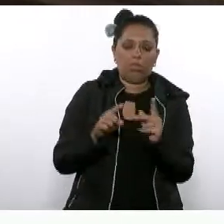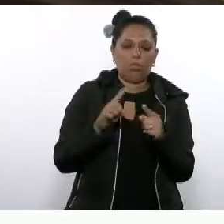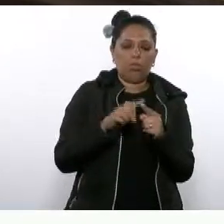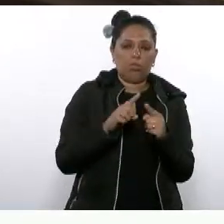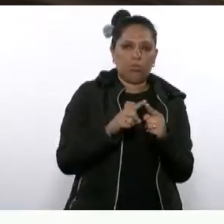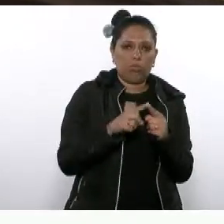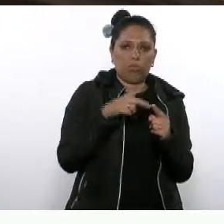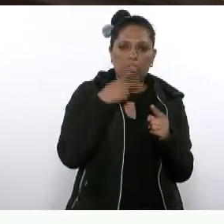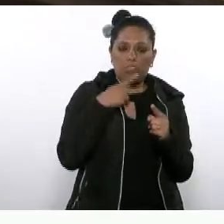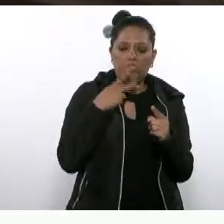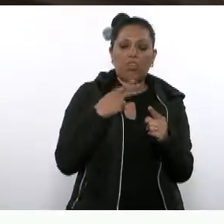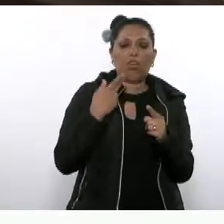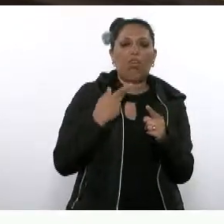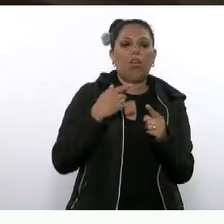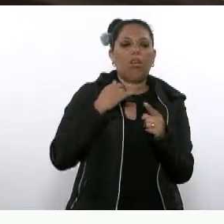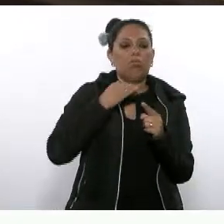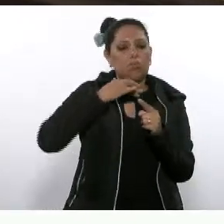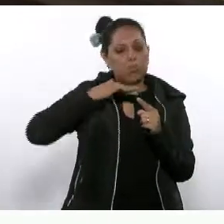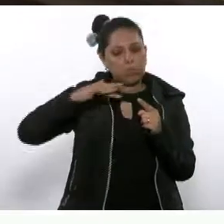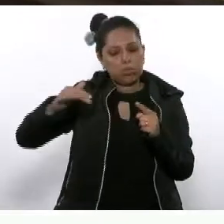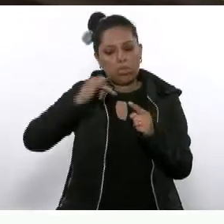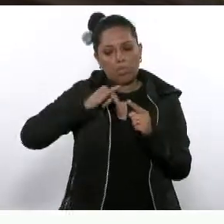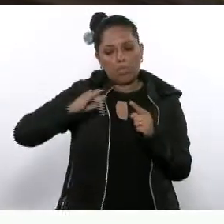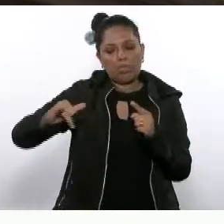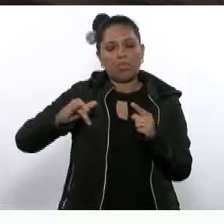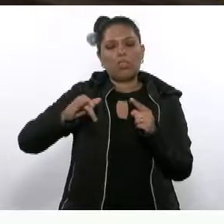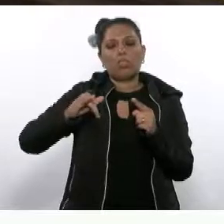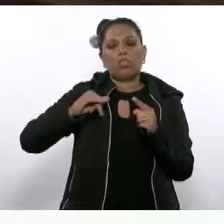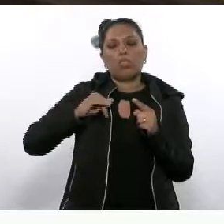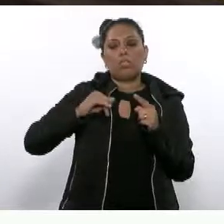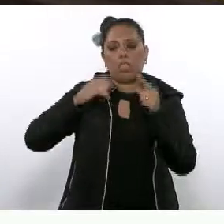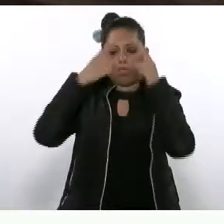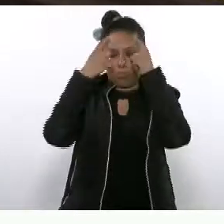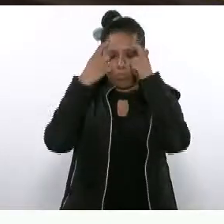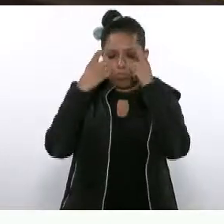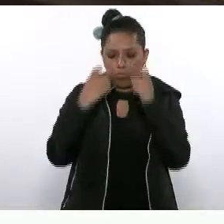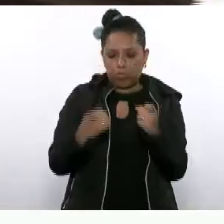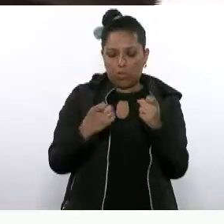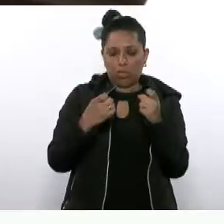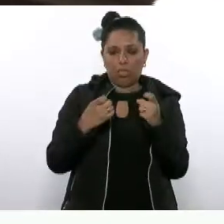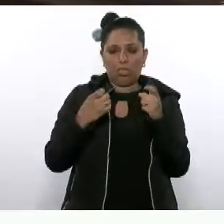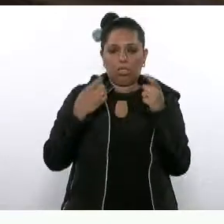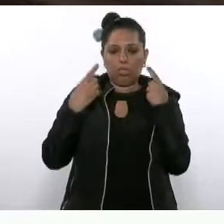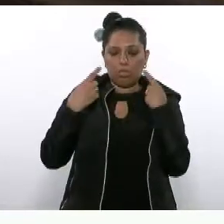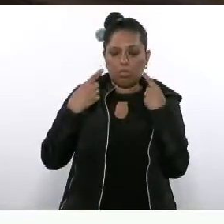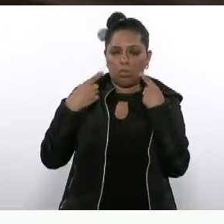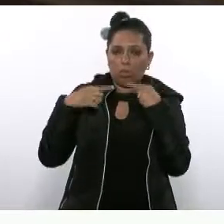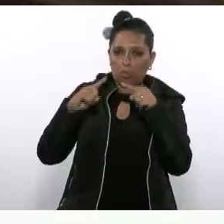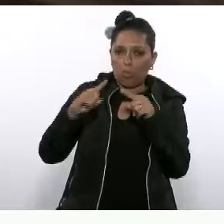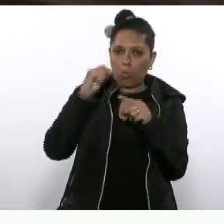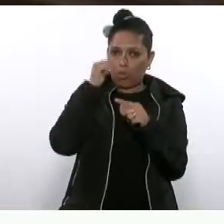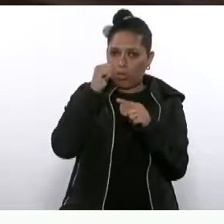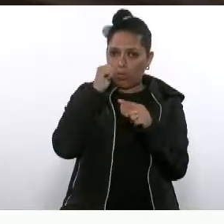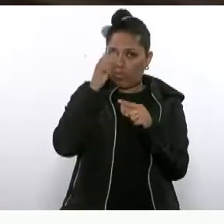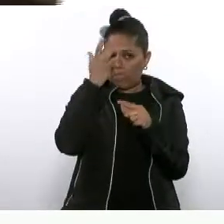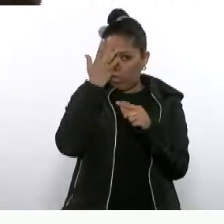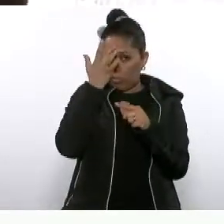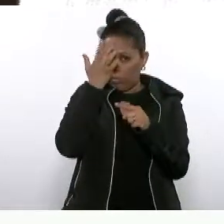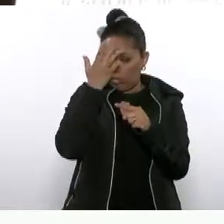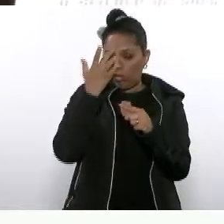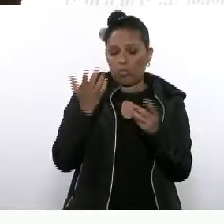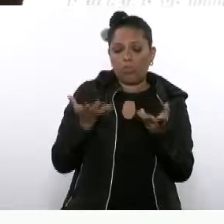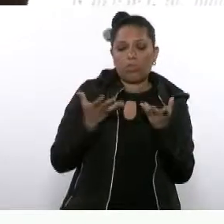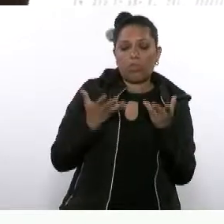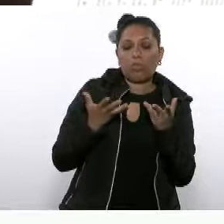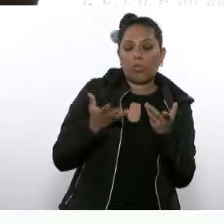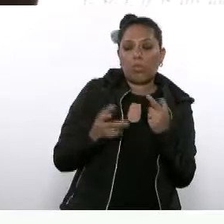uma campanha de conscientização e combate à violência psicológica praticada contra a mulher, e aí eu